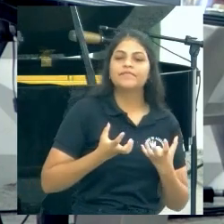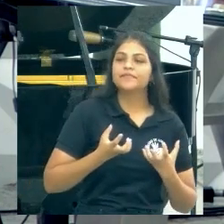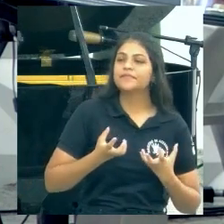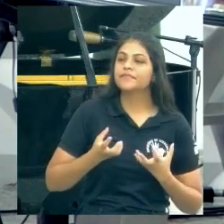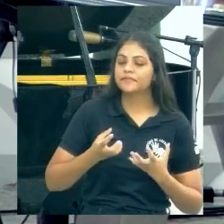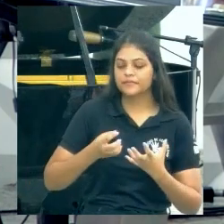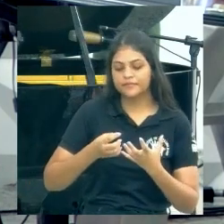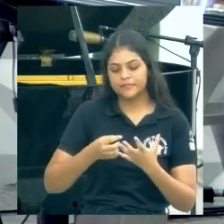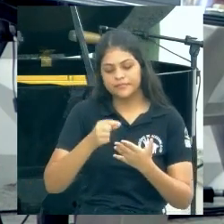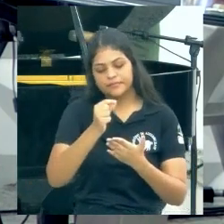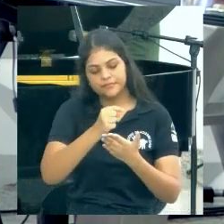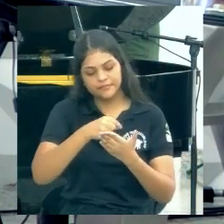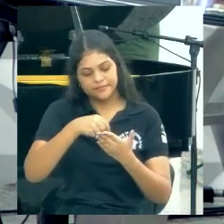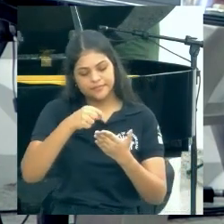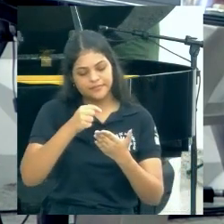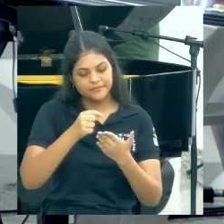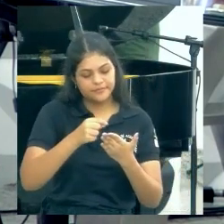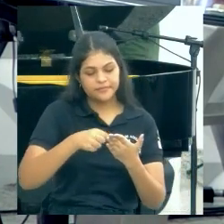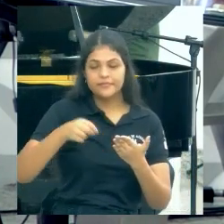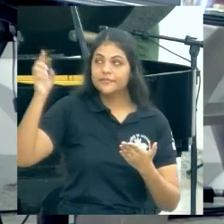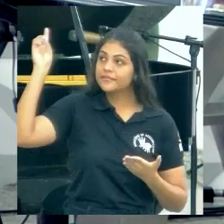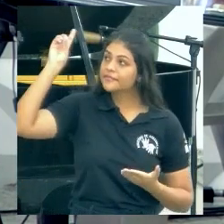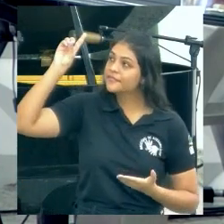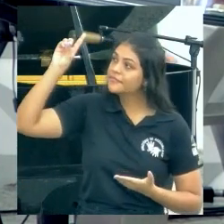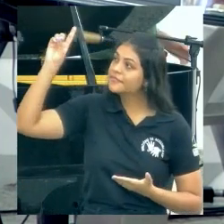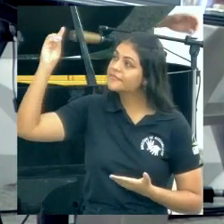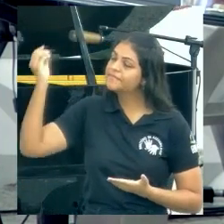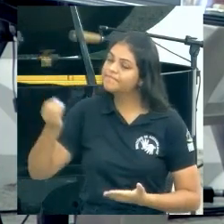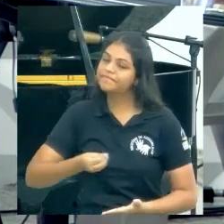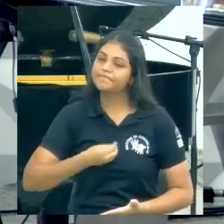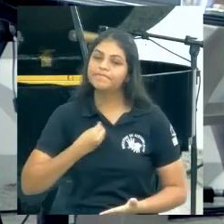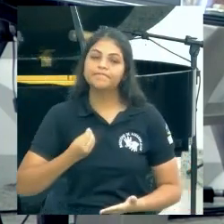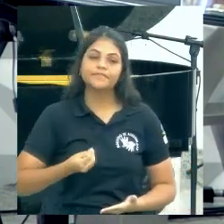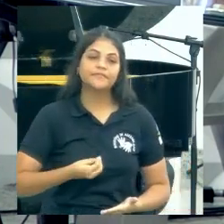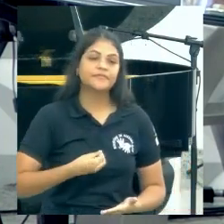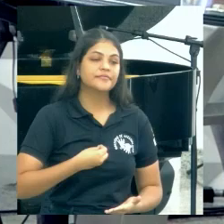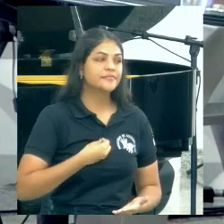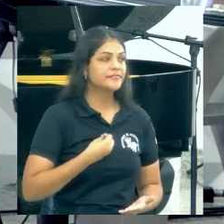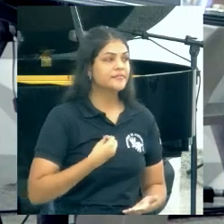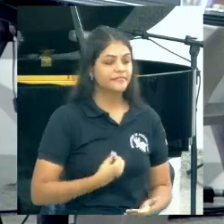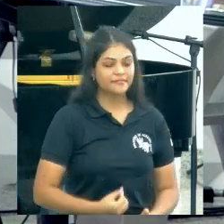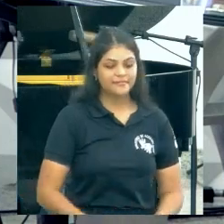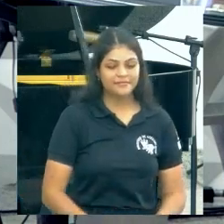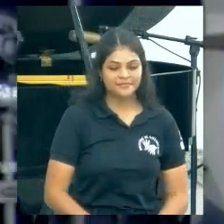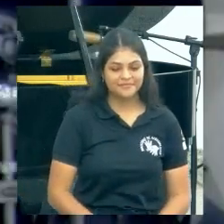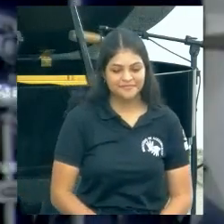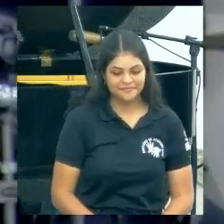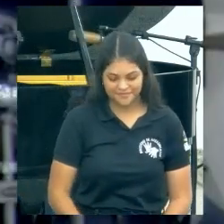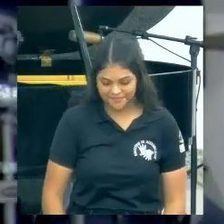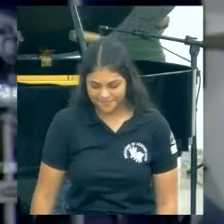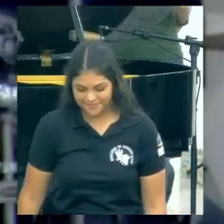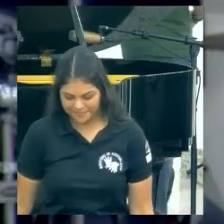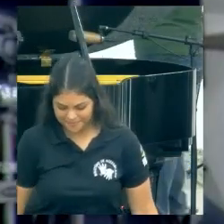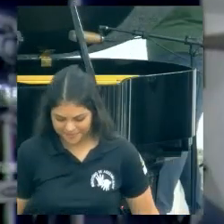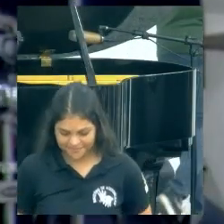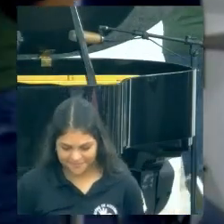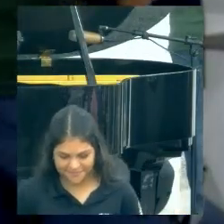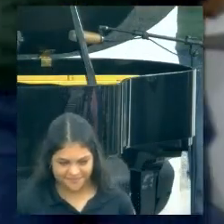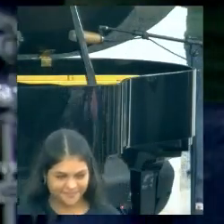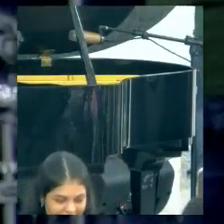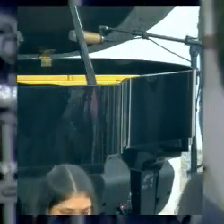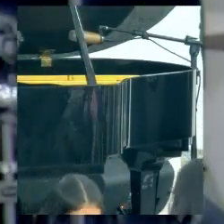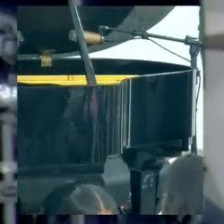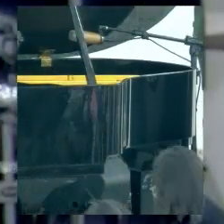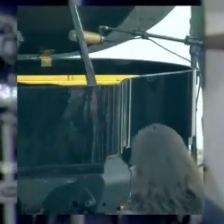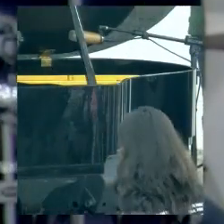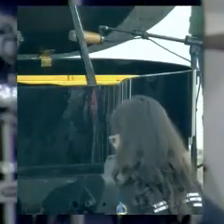carta viva de Deus. A Cláudia pediu para eu continuar a história.